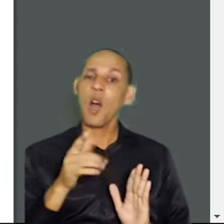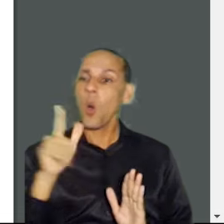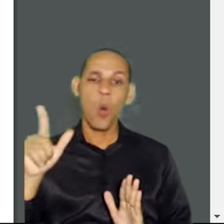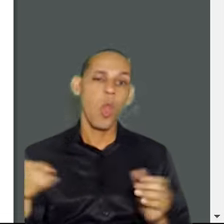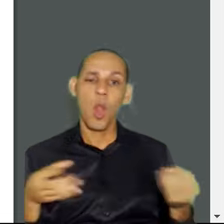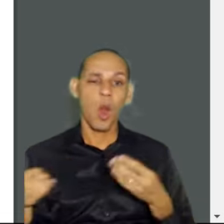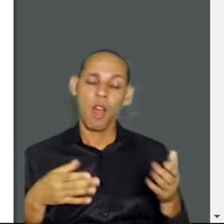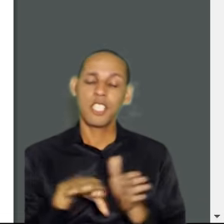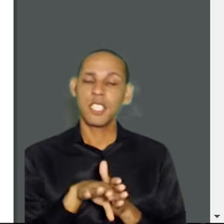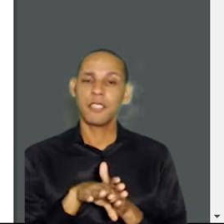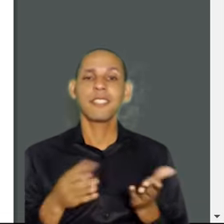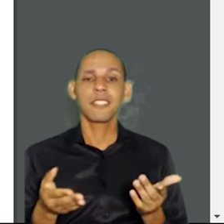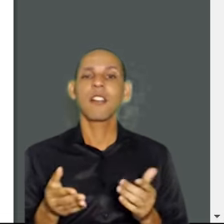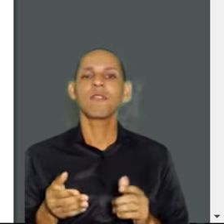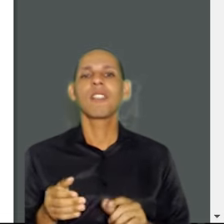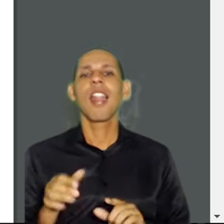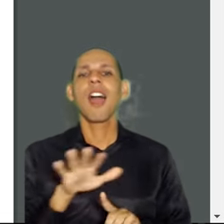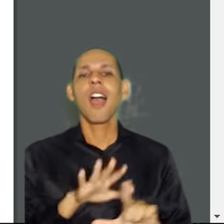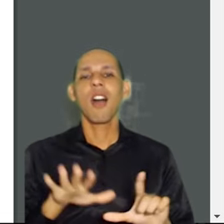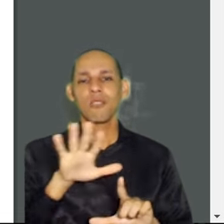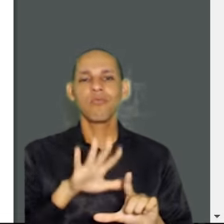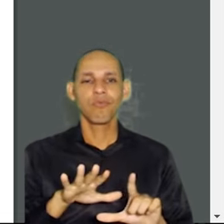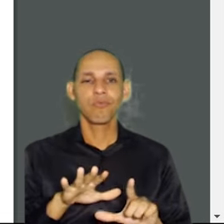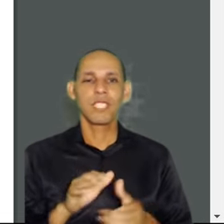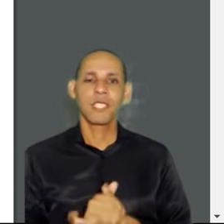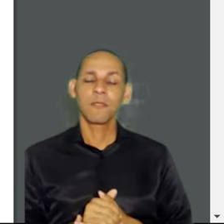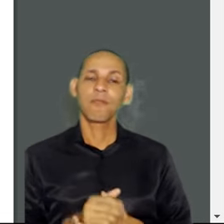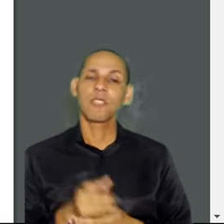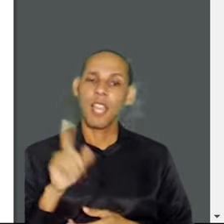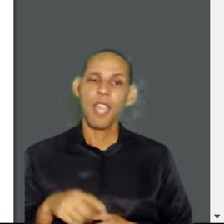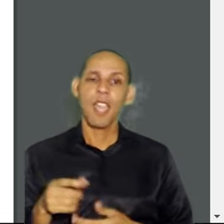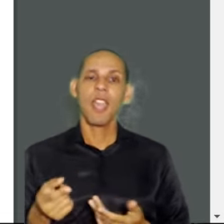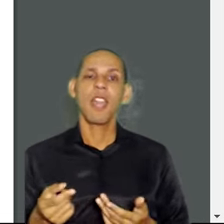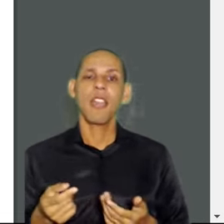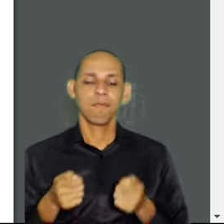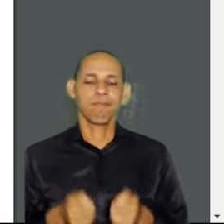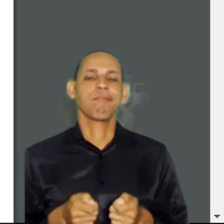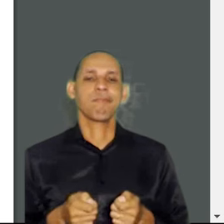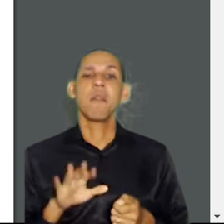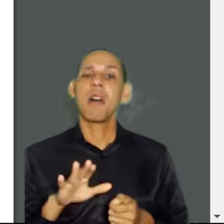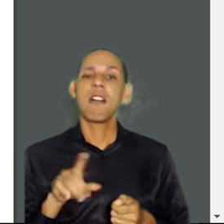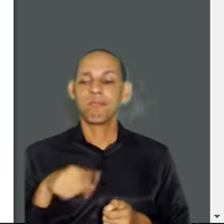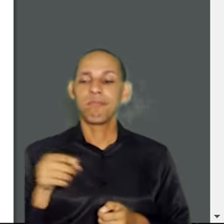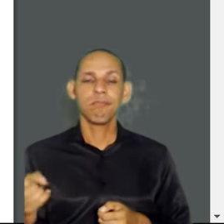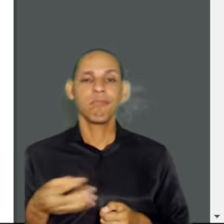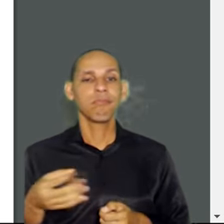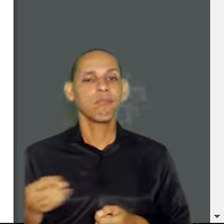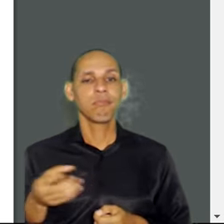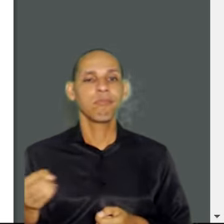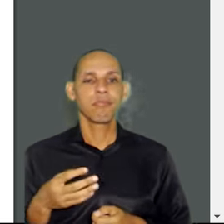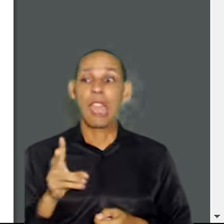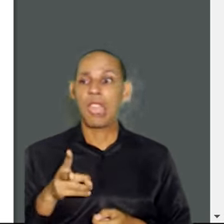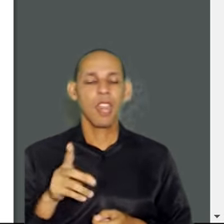atualizando né E aí esse layout ele é um documento estático que ele é atualizado também mas não é tão né porque senão